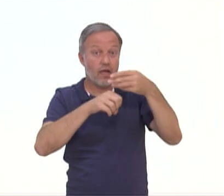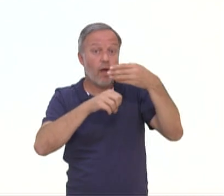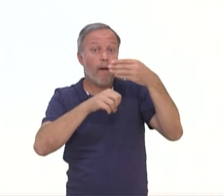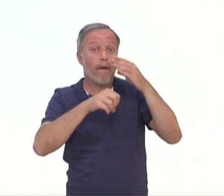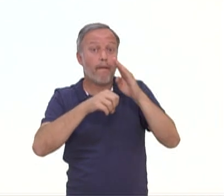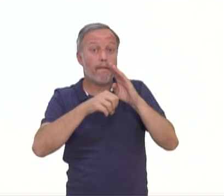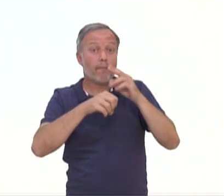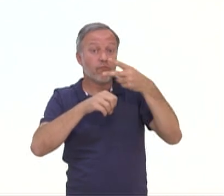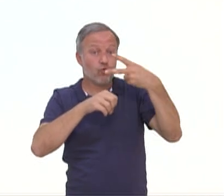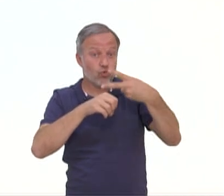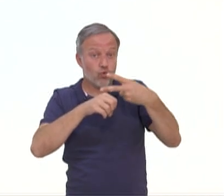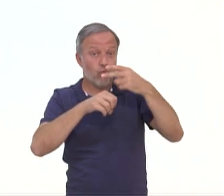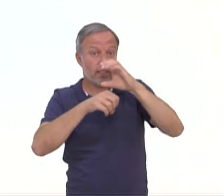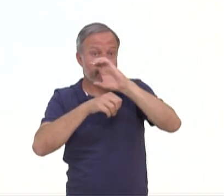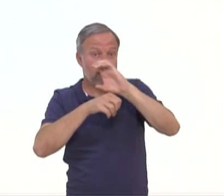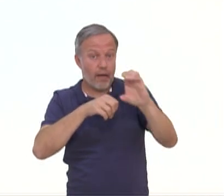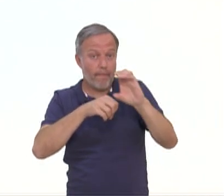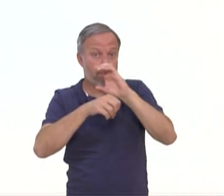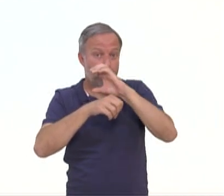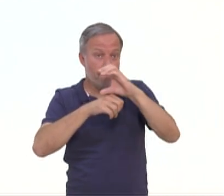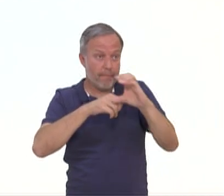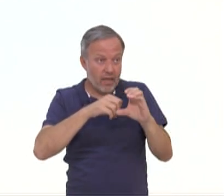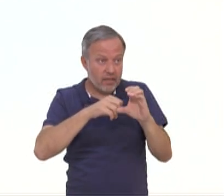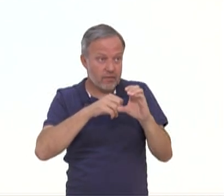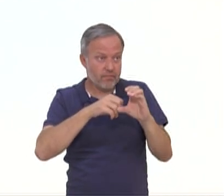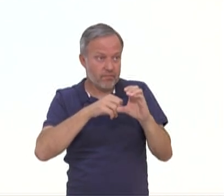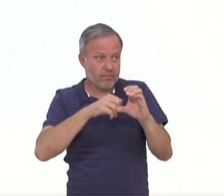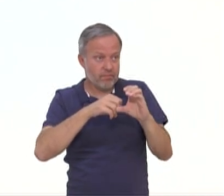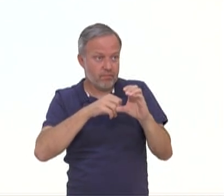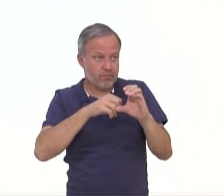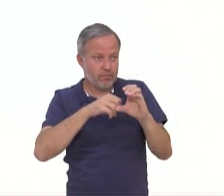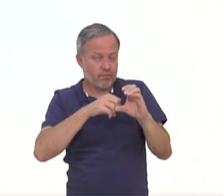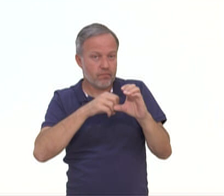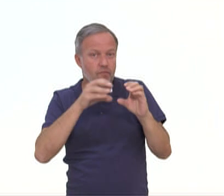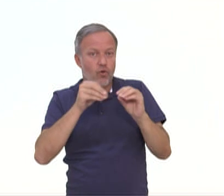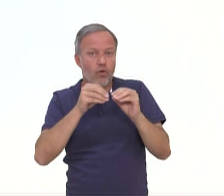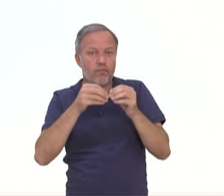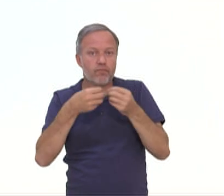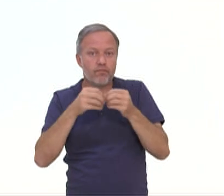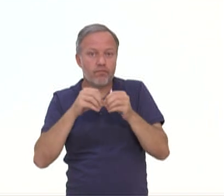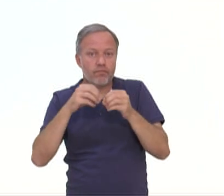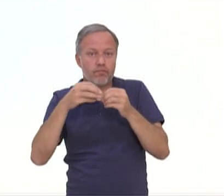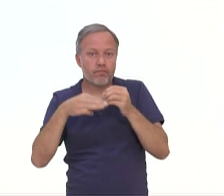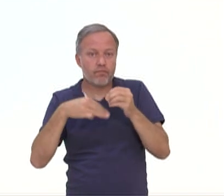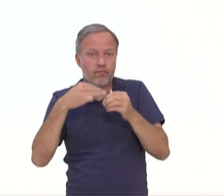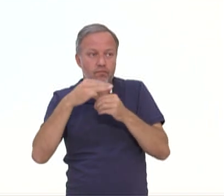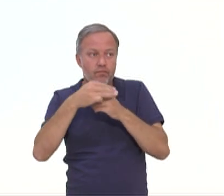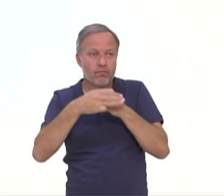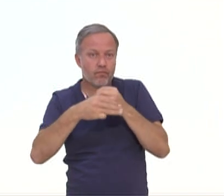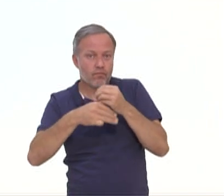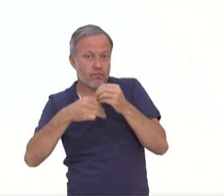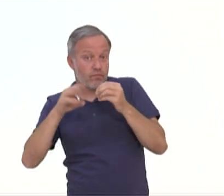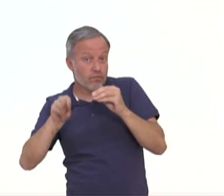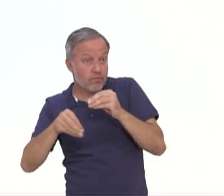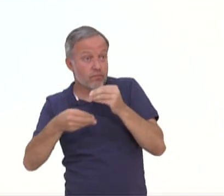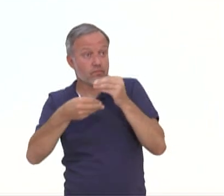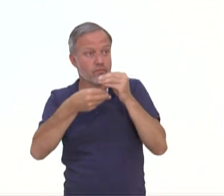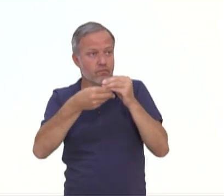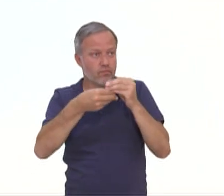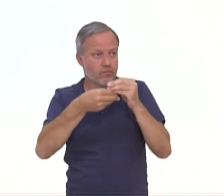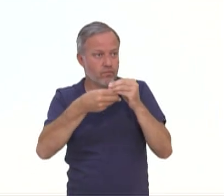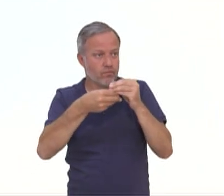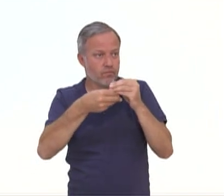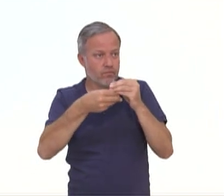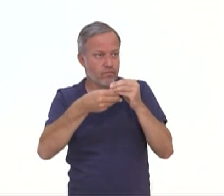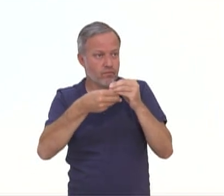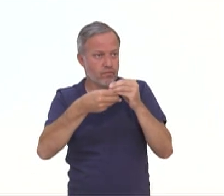bicamada uma camada dupla, feita de quê? Com moléculas D que estão inseridas. Então,